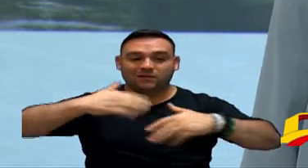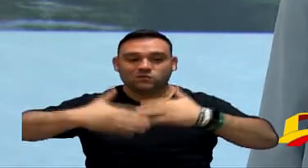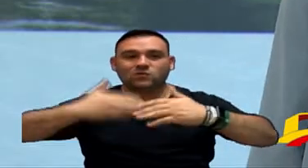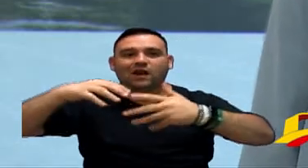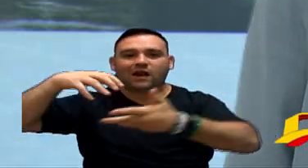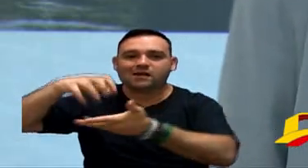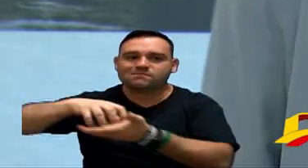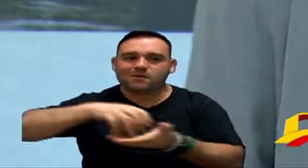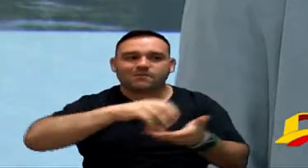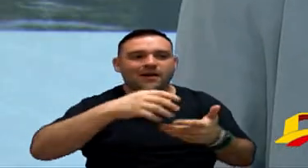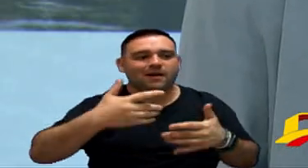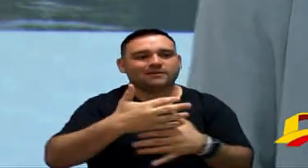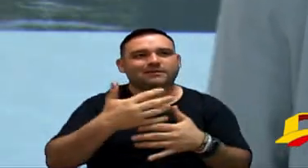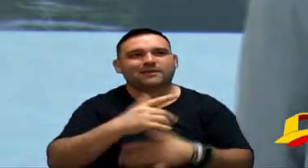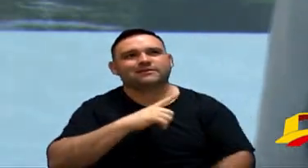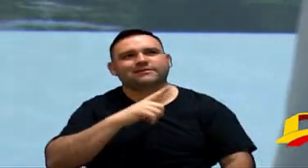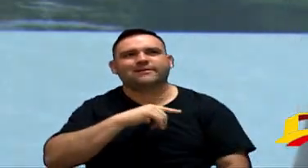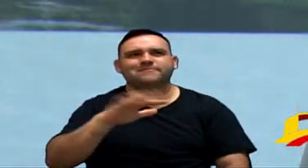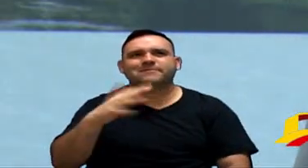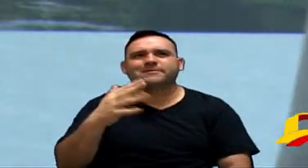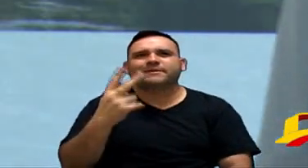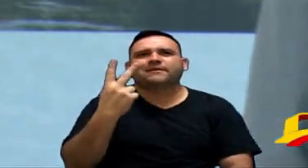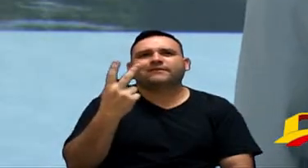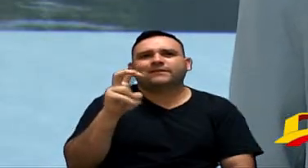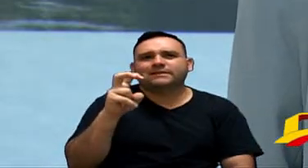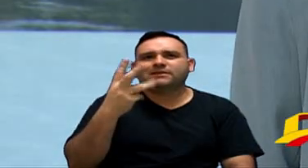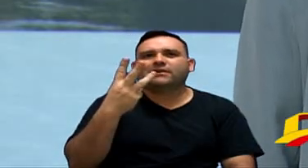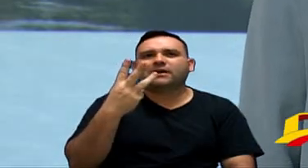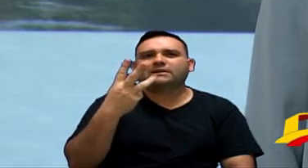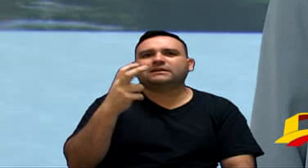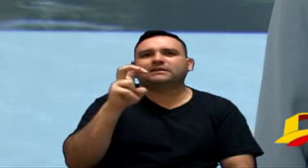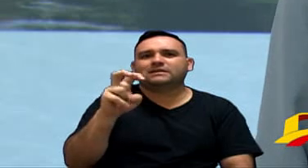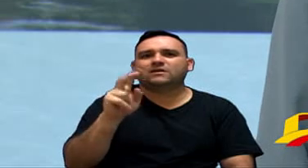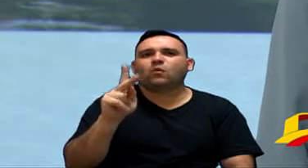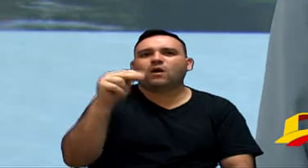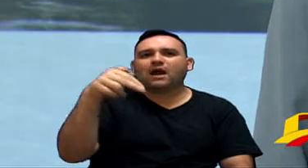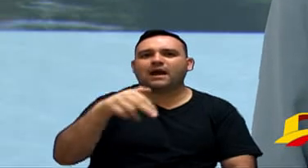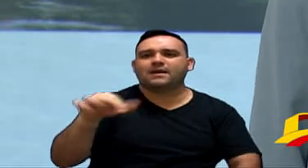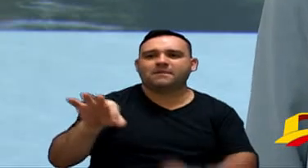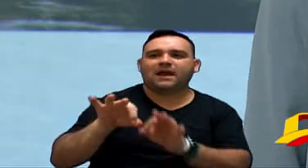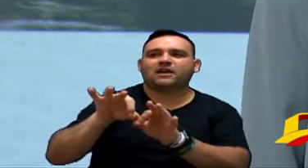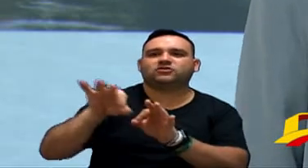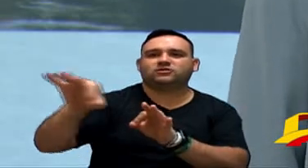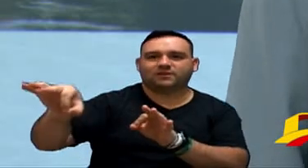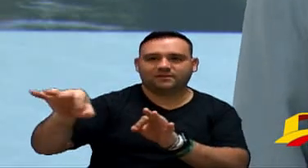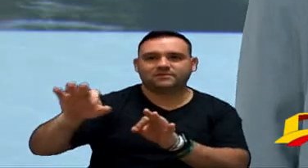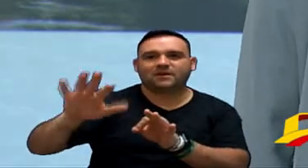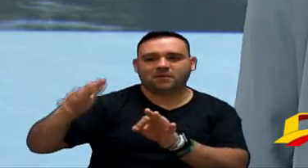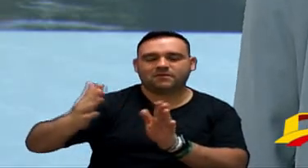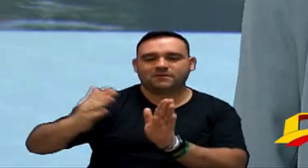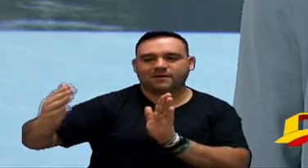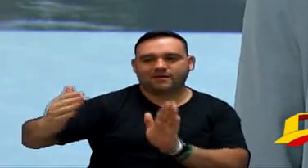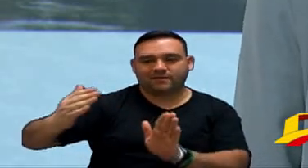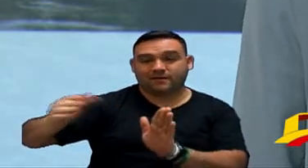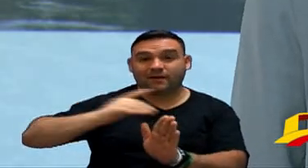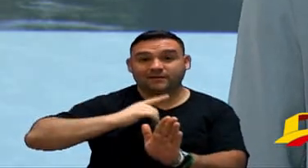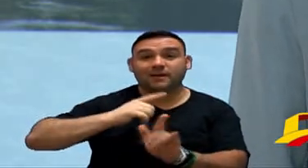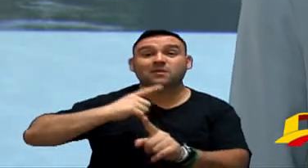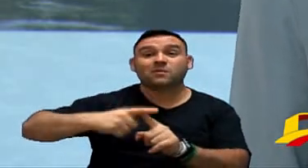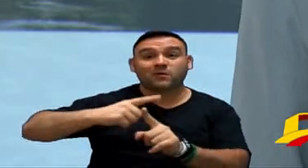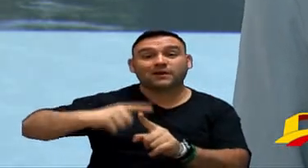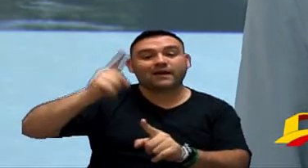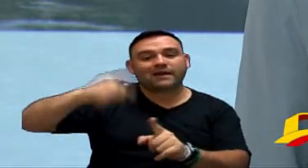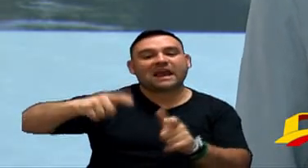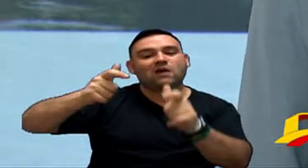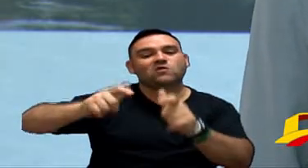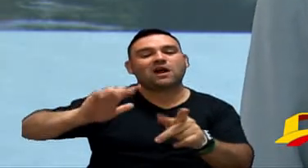nossas cidades tem aí uma média de 25 a 35 km de distância uma da